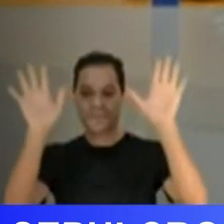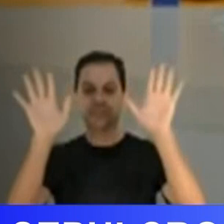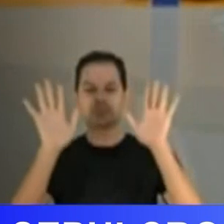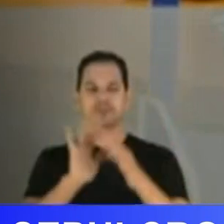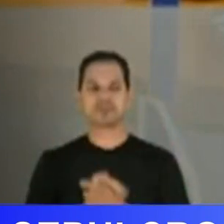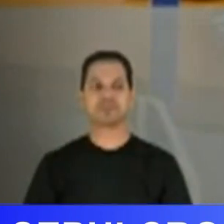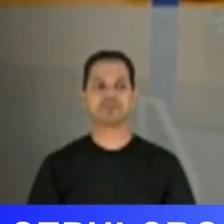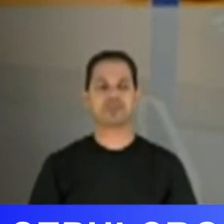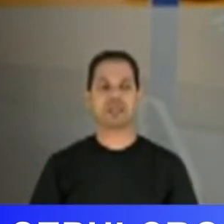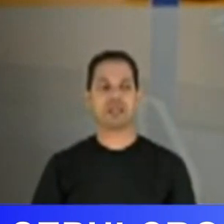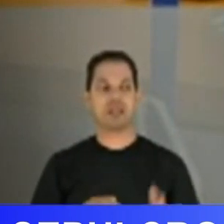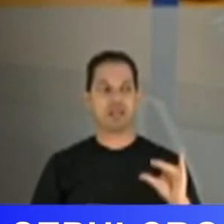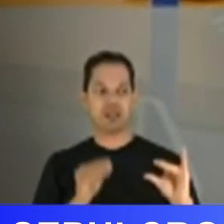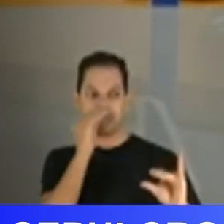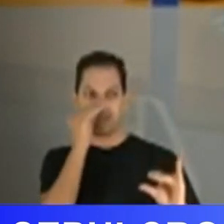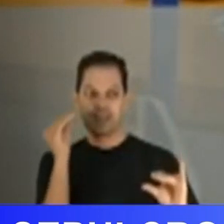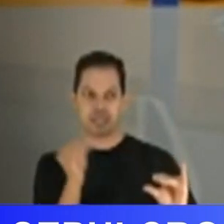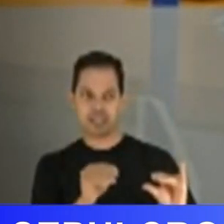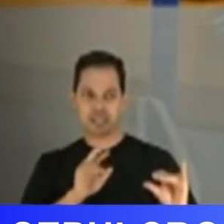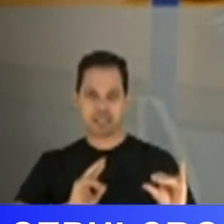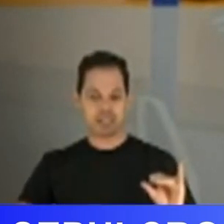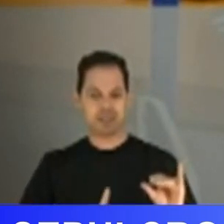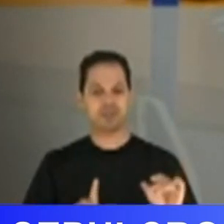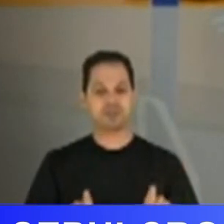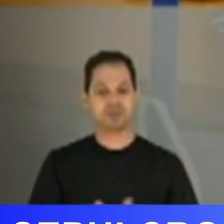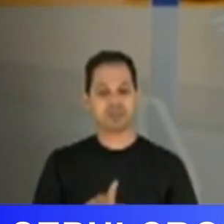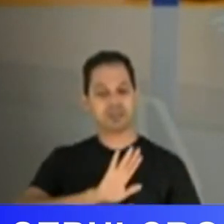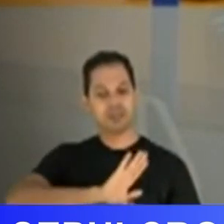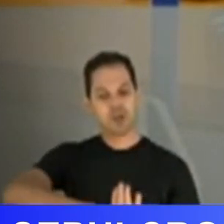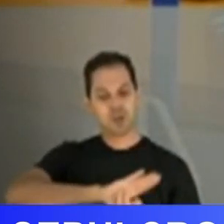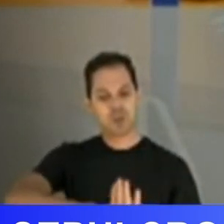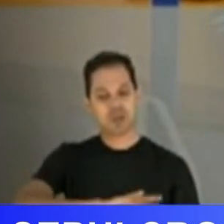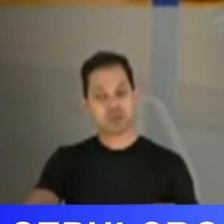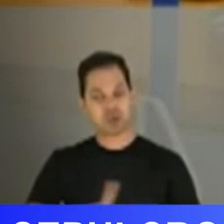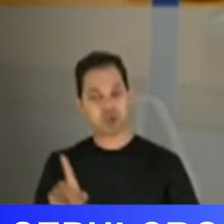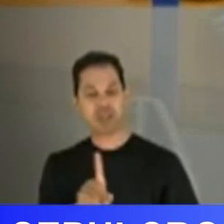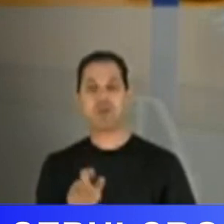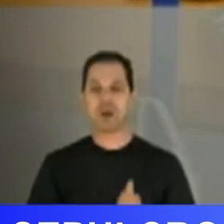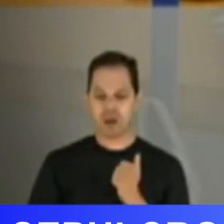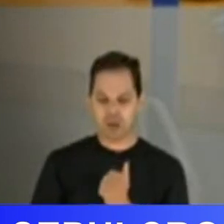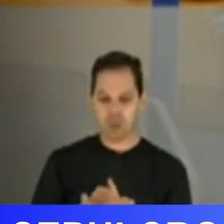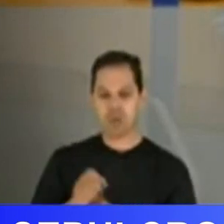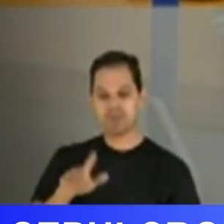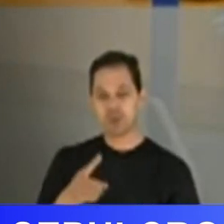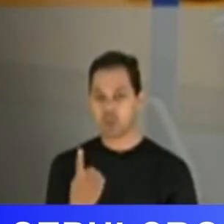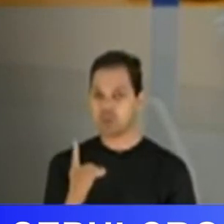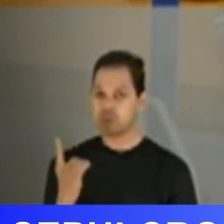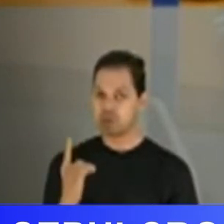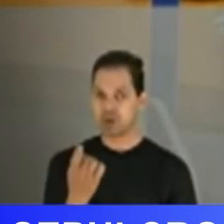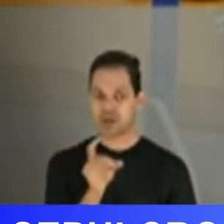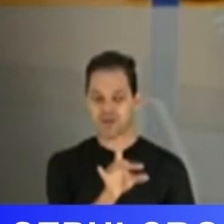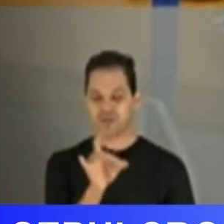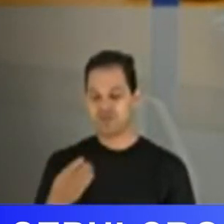foi apenas negacionismo, não foi apenas uma questão ideológica, foi corrupção mesmo, $1 por cada